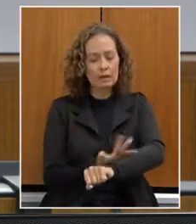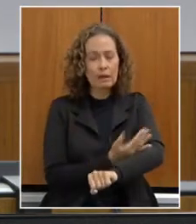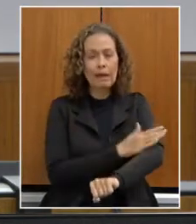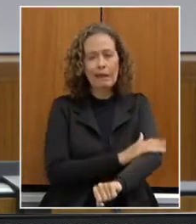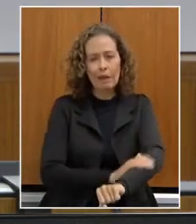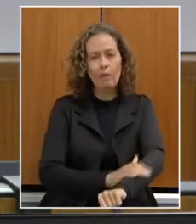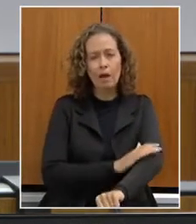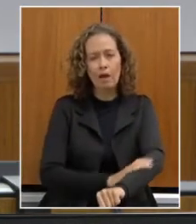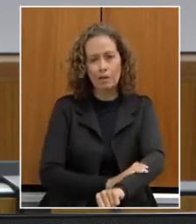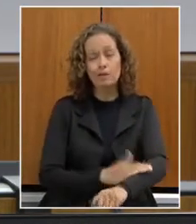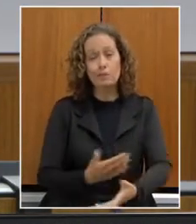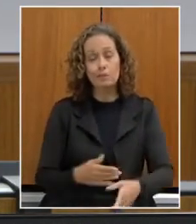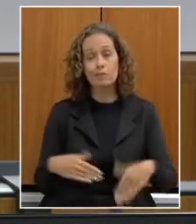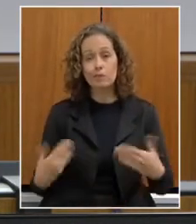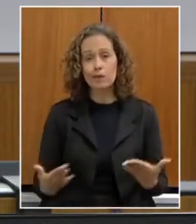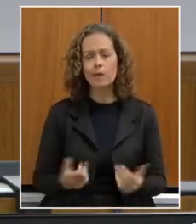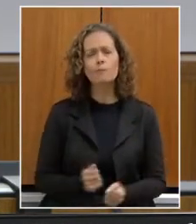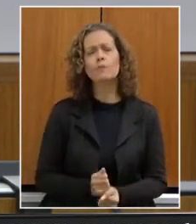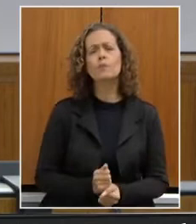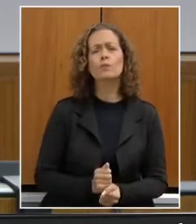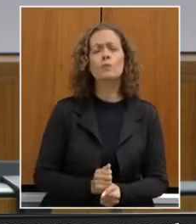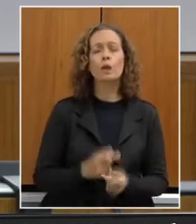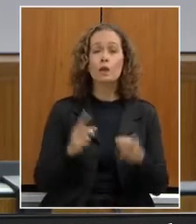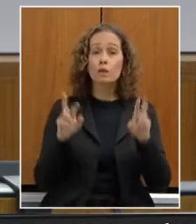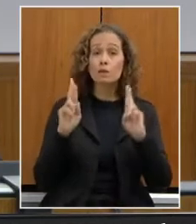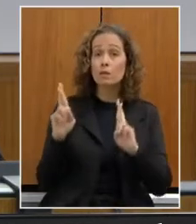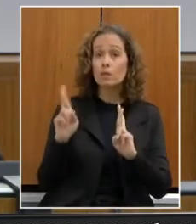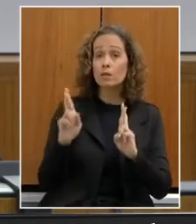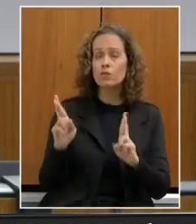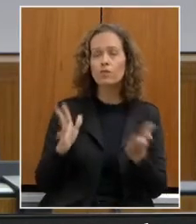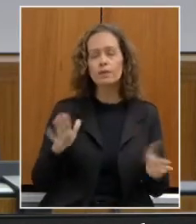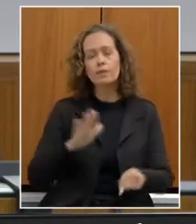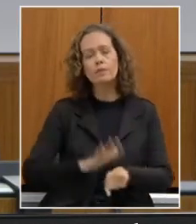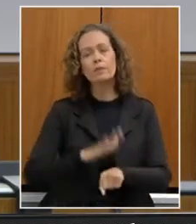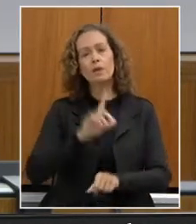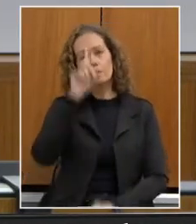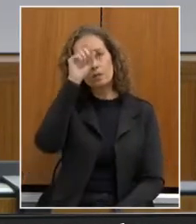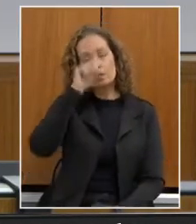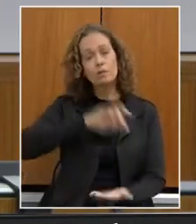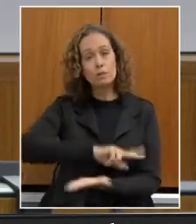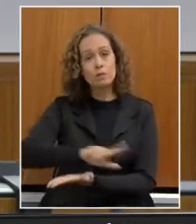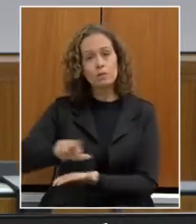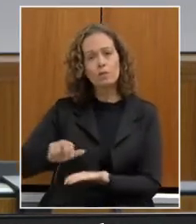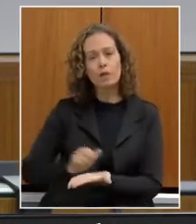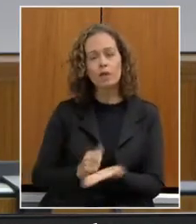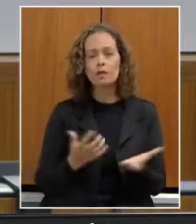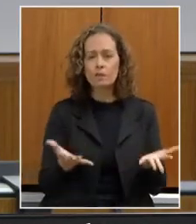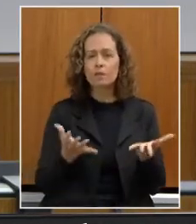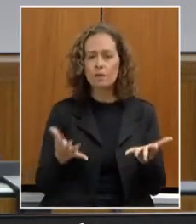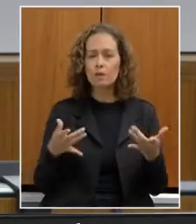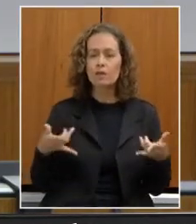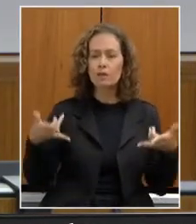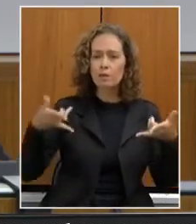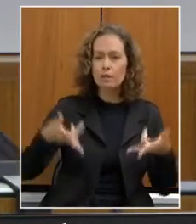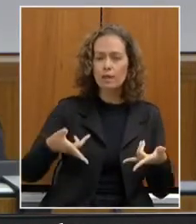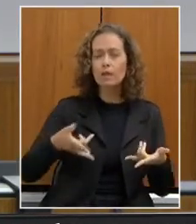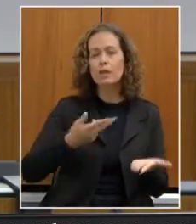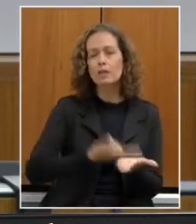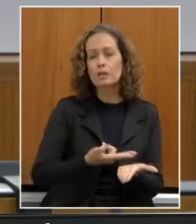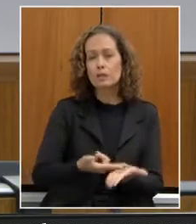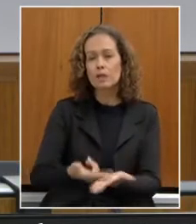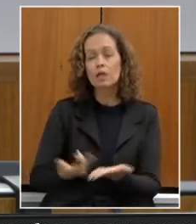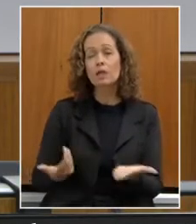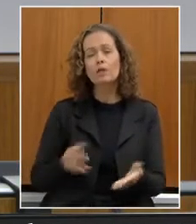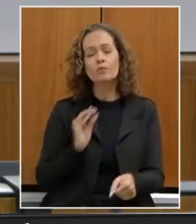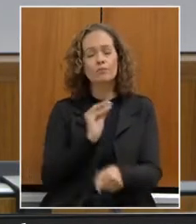linha de cuidado e incentivo para que mais hospitais queiram ter esse leito e a gente regionalize o cuidado do grande